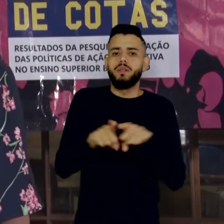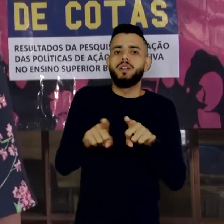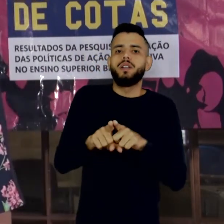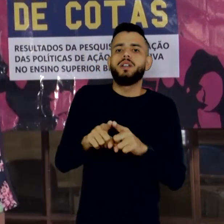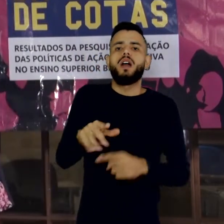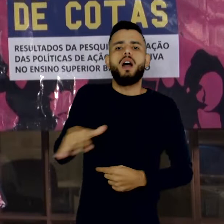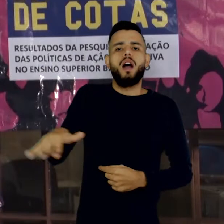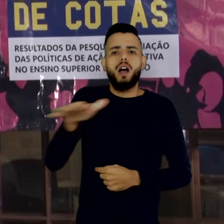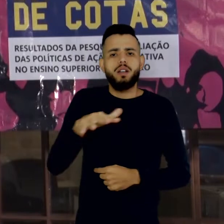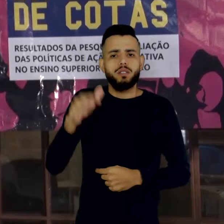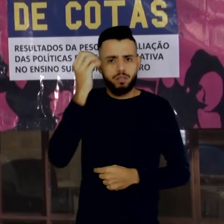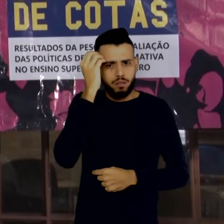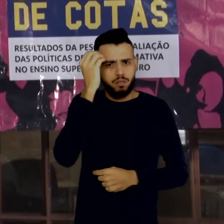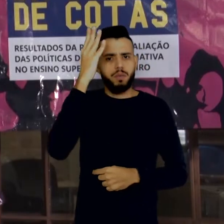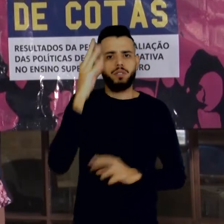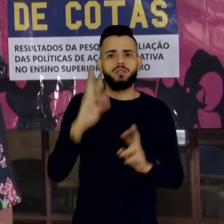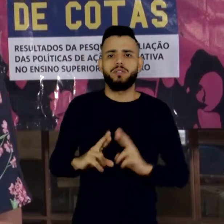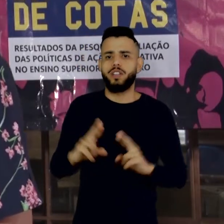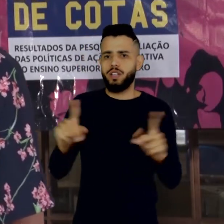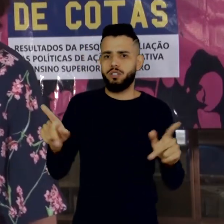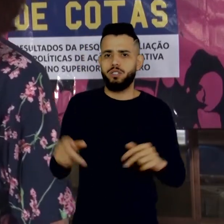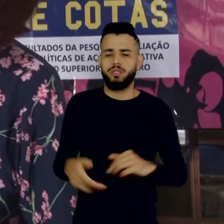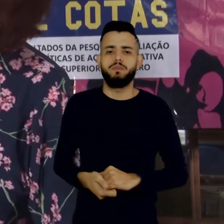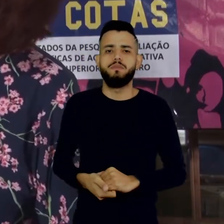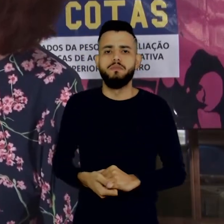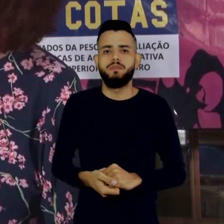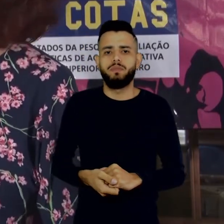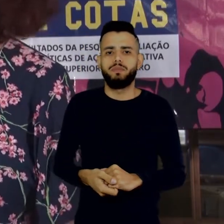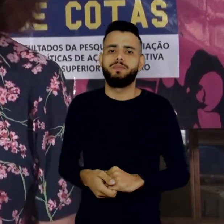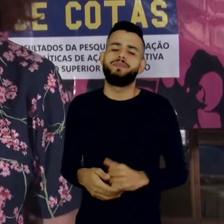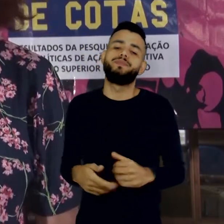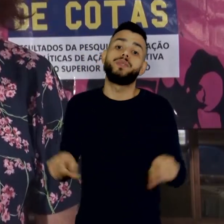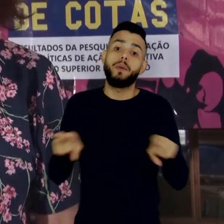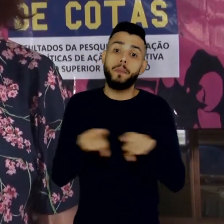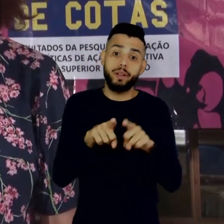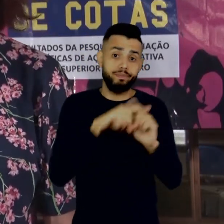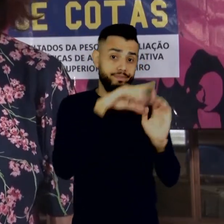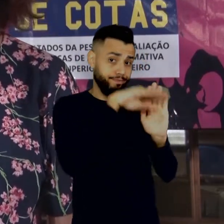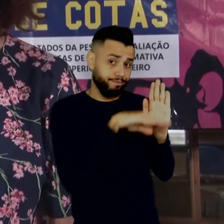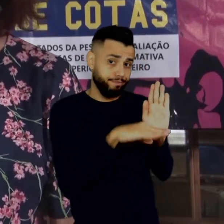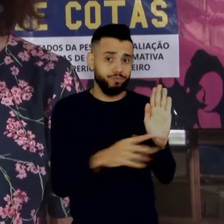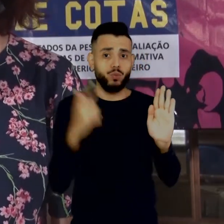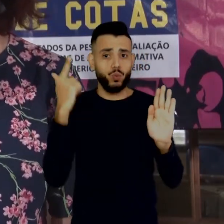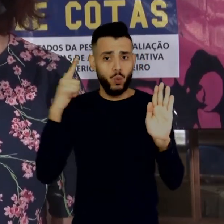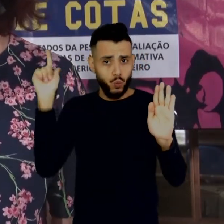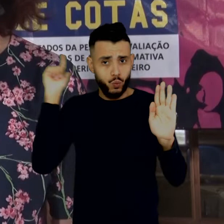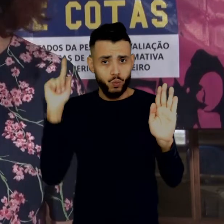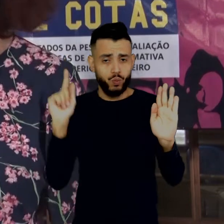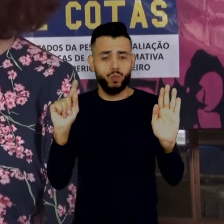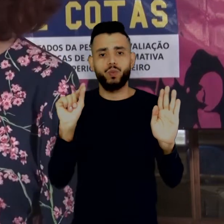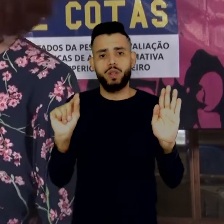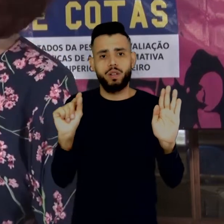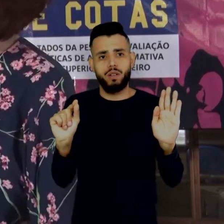diferentes áreas de conhecimento. Bom, o outro ponto aqui é dar fim, né, a